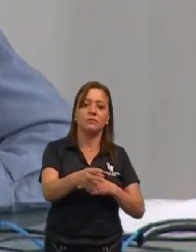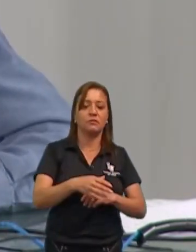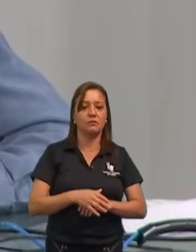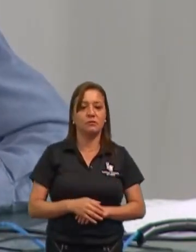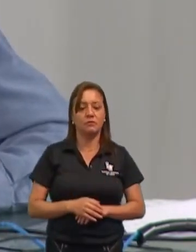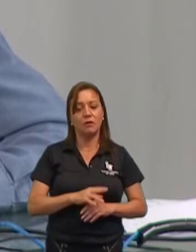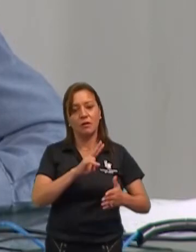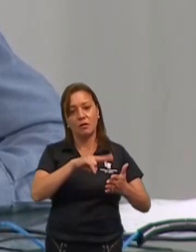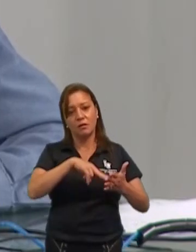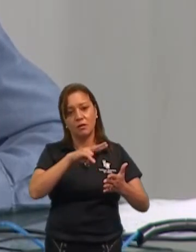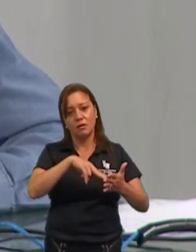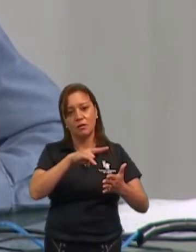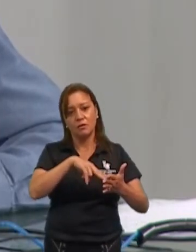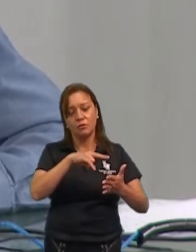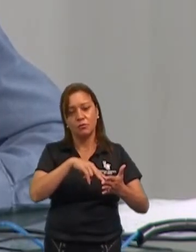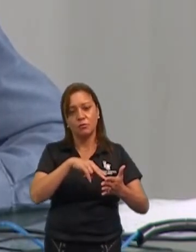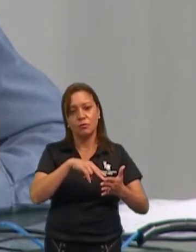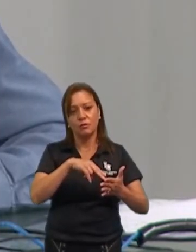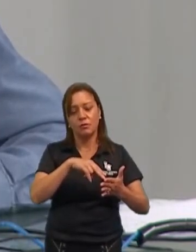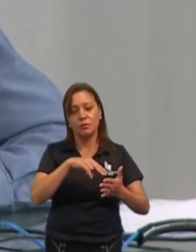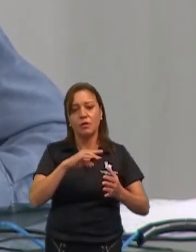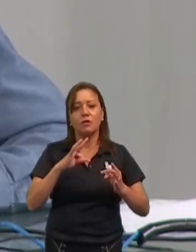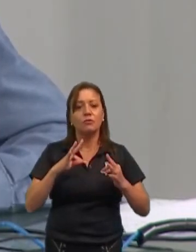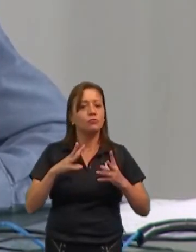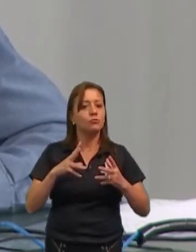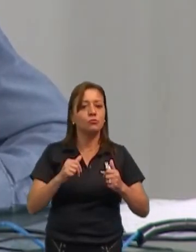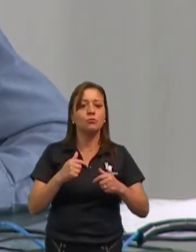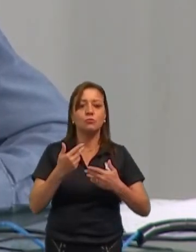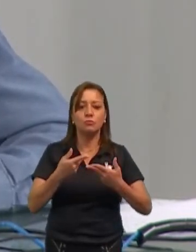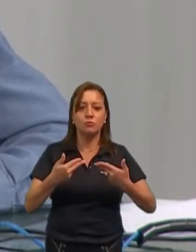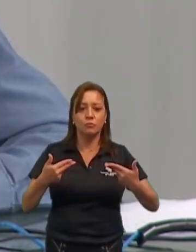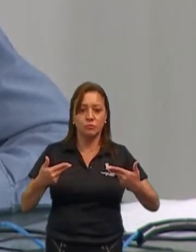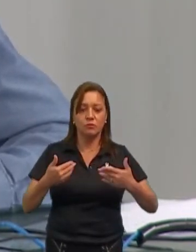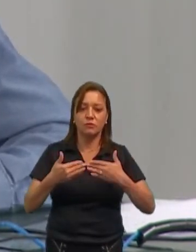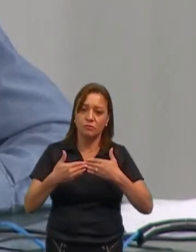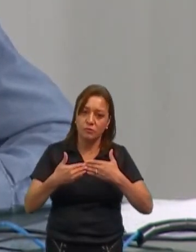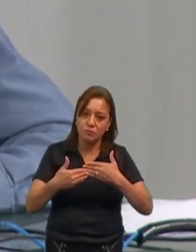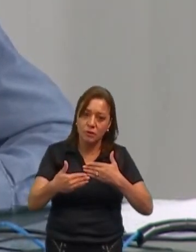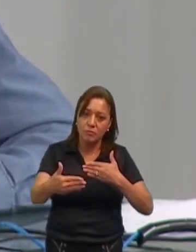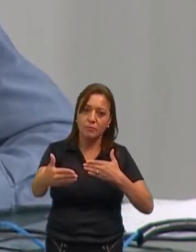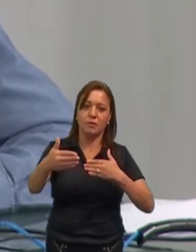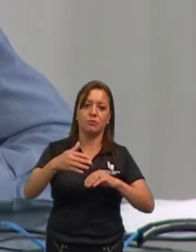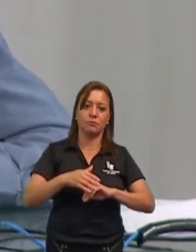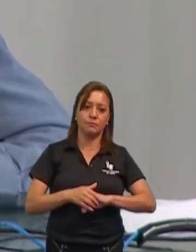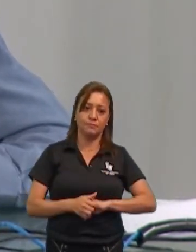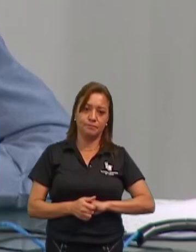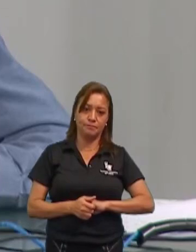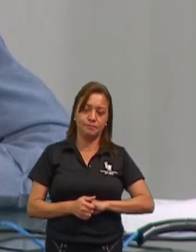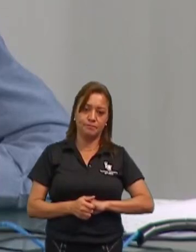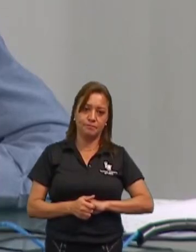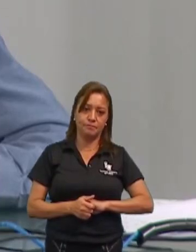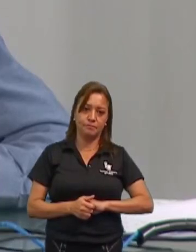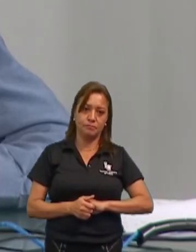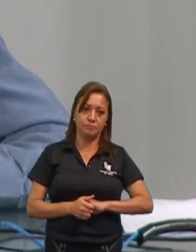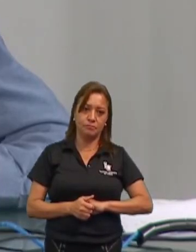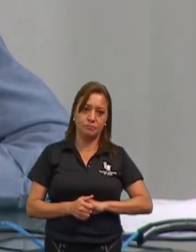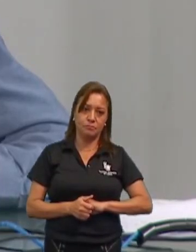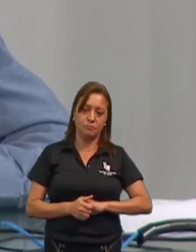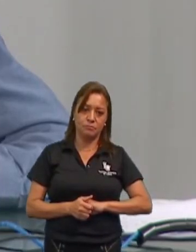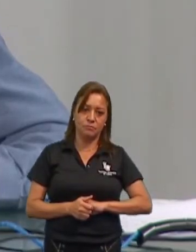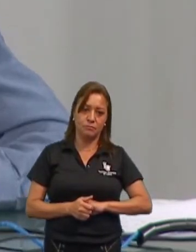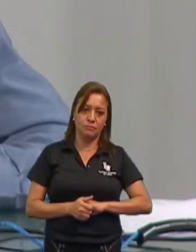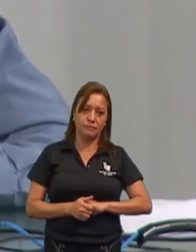da leitura, a gente vai ver qual será o encaminhamento, né? Então, vamos lá, número...